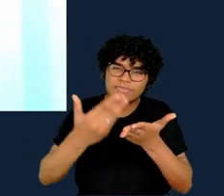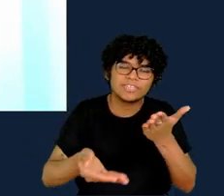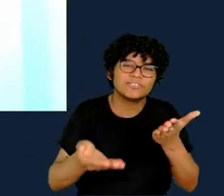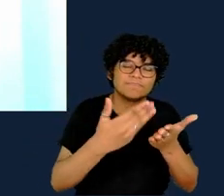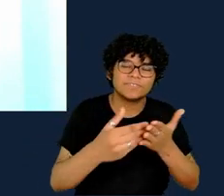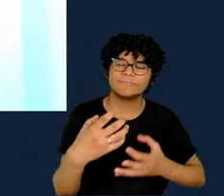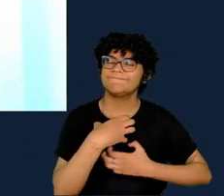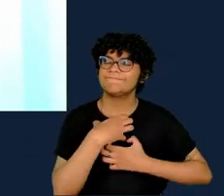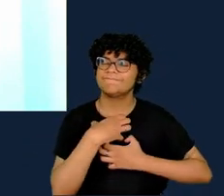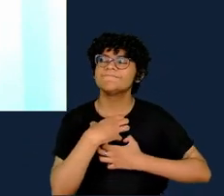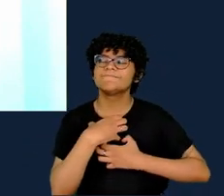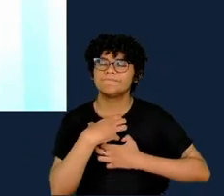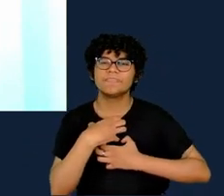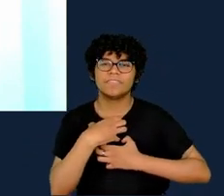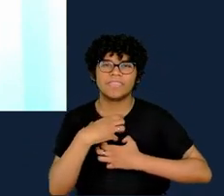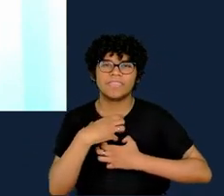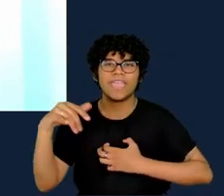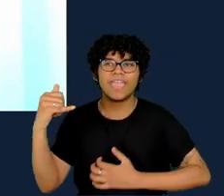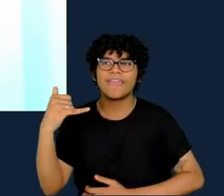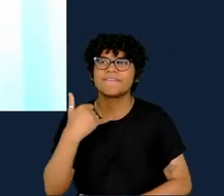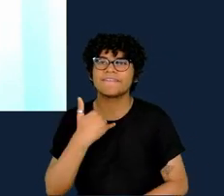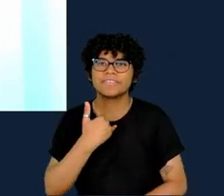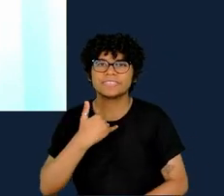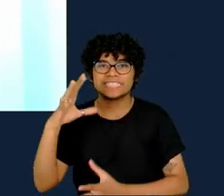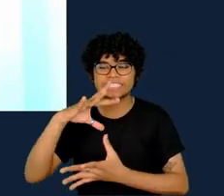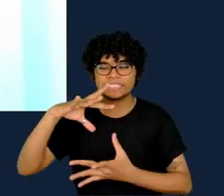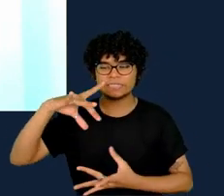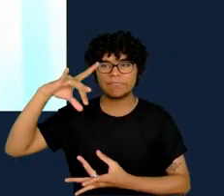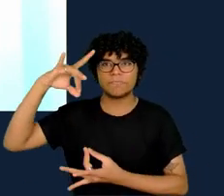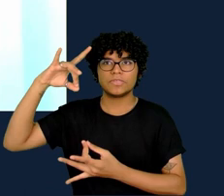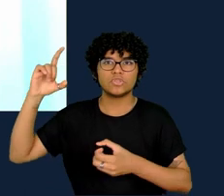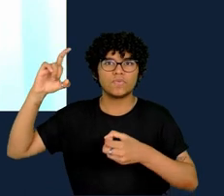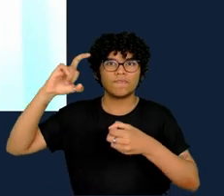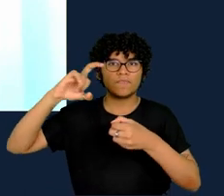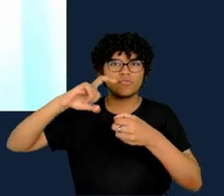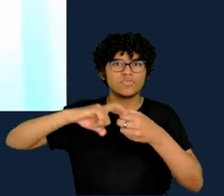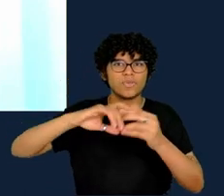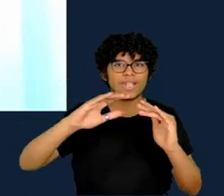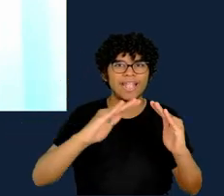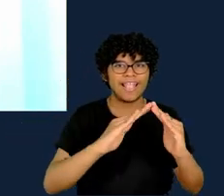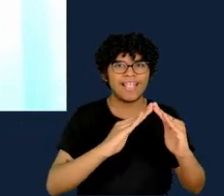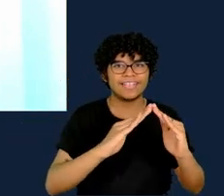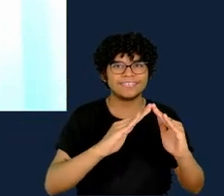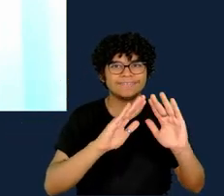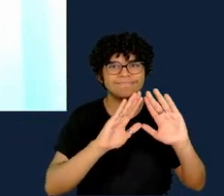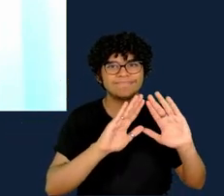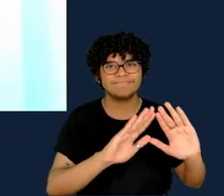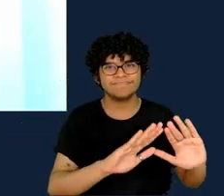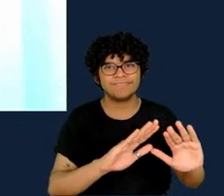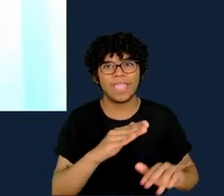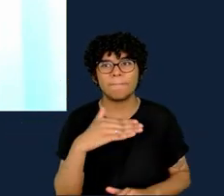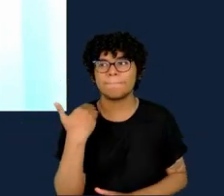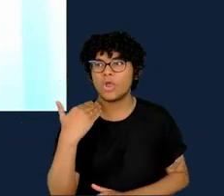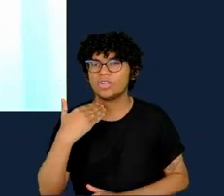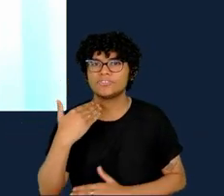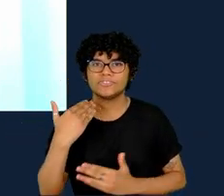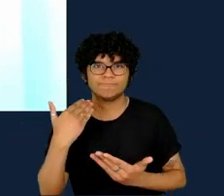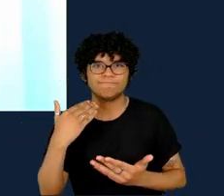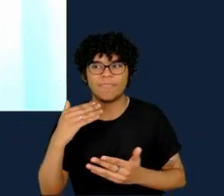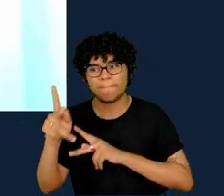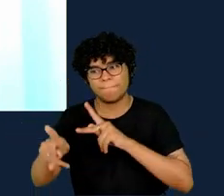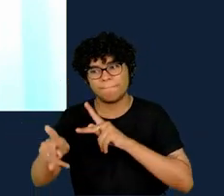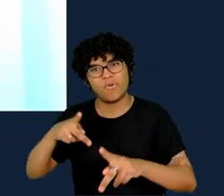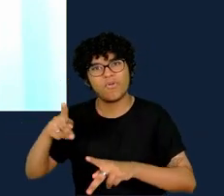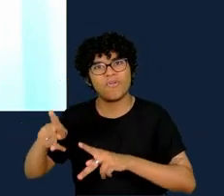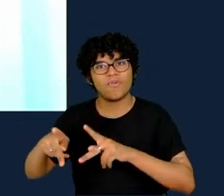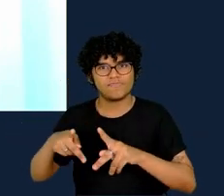sinais que alguém morreu, que o espírito está retornando para casa de morte, né, de cada povo. Então, eles